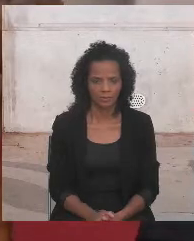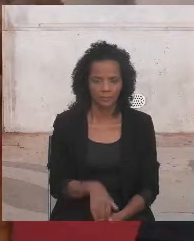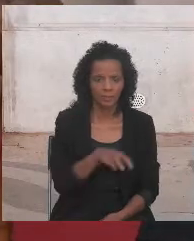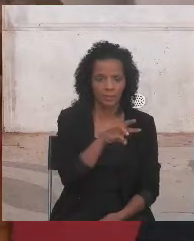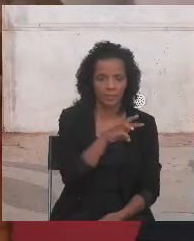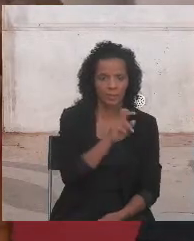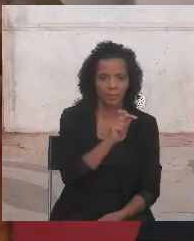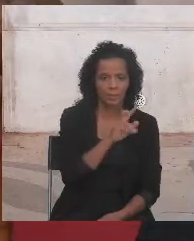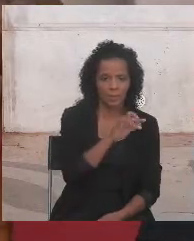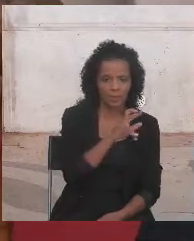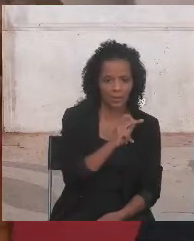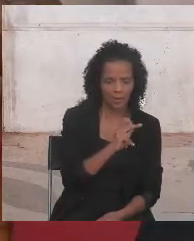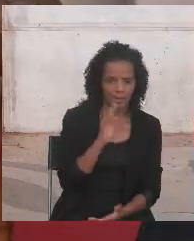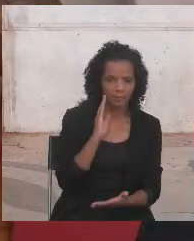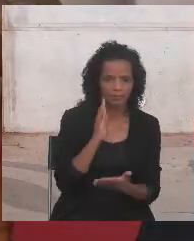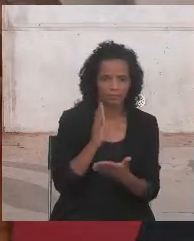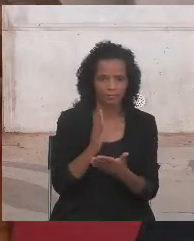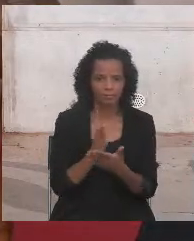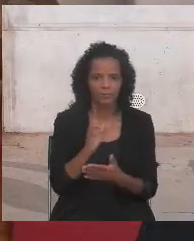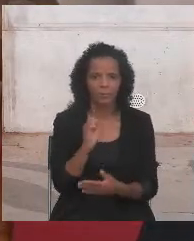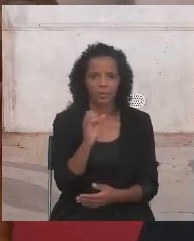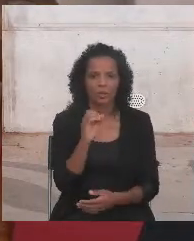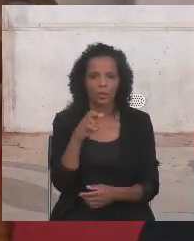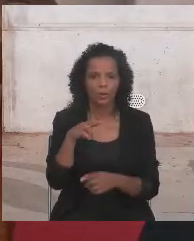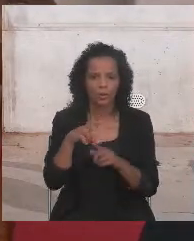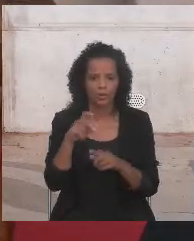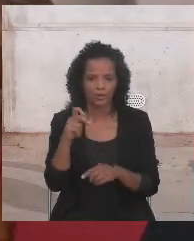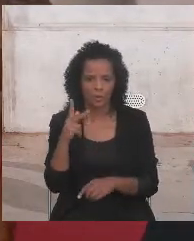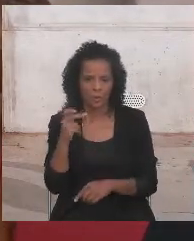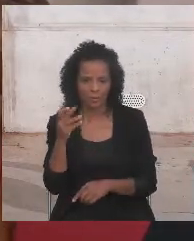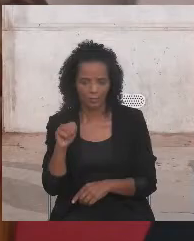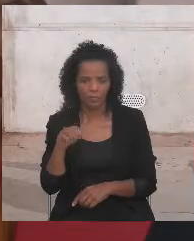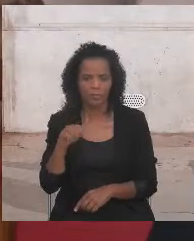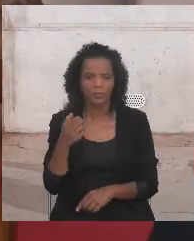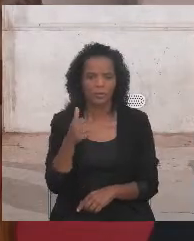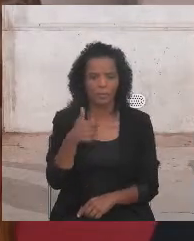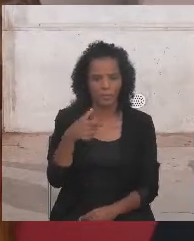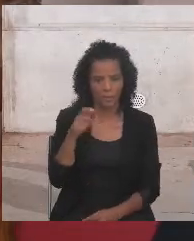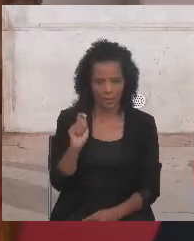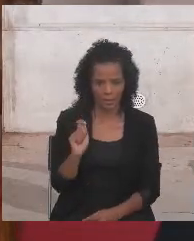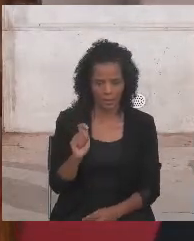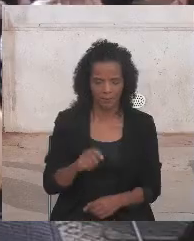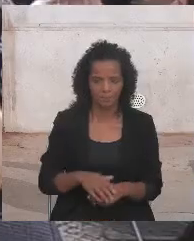Maria Pinto de Carvalho Escaja Gonçalves, Bloco de Esquerda.